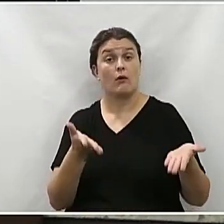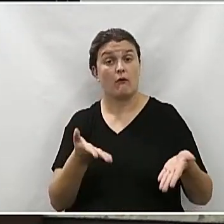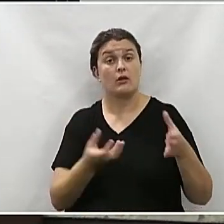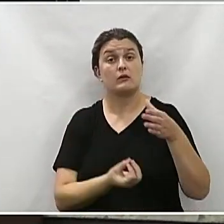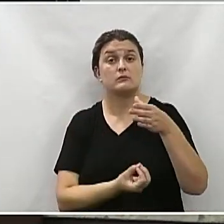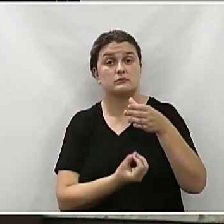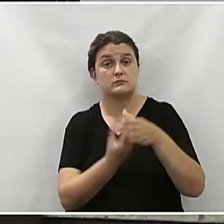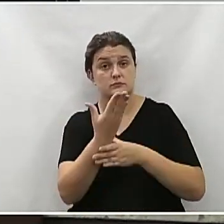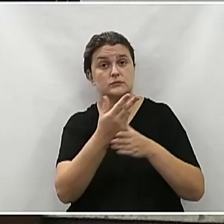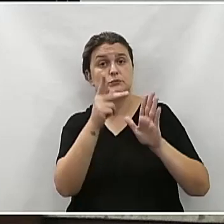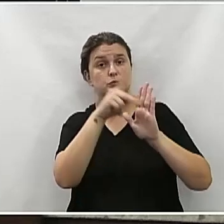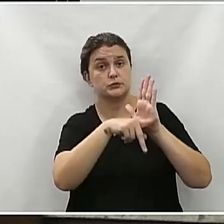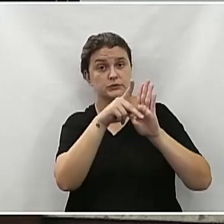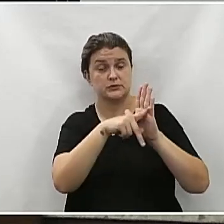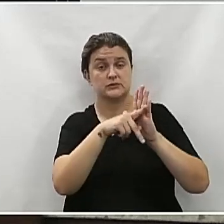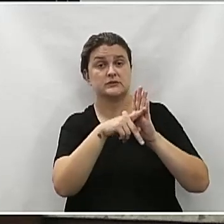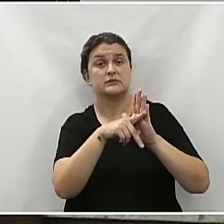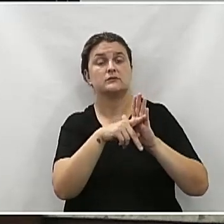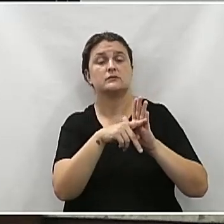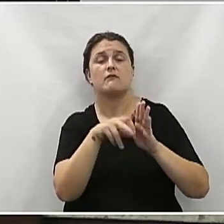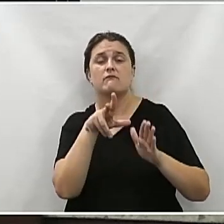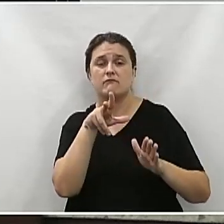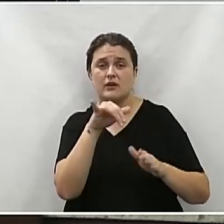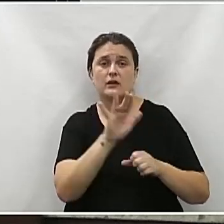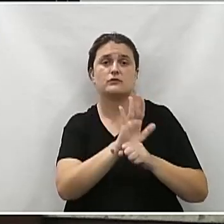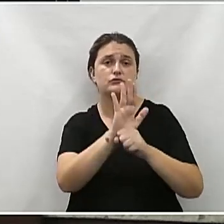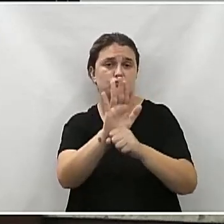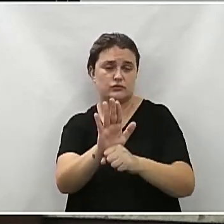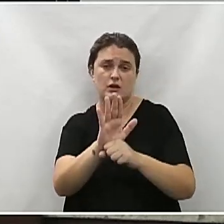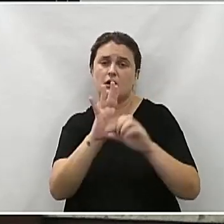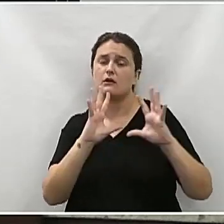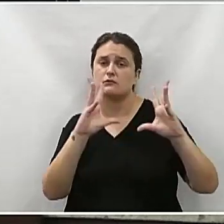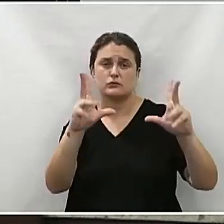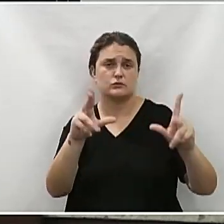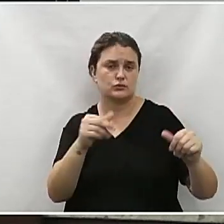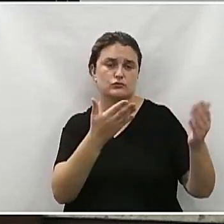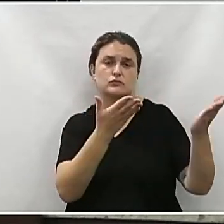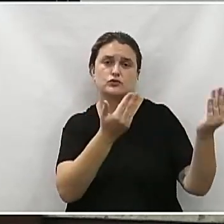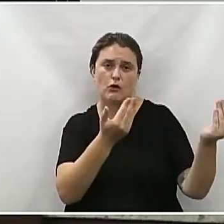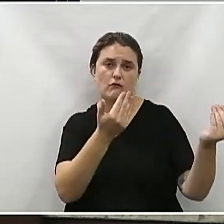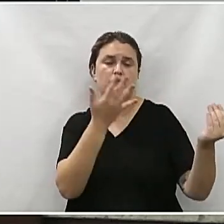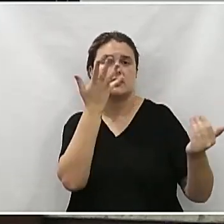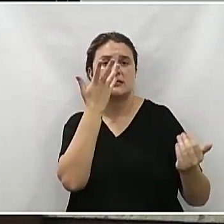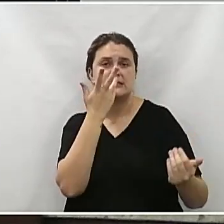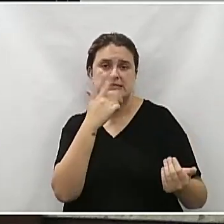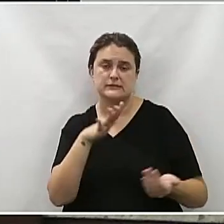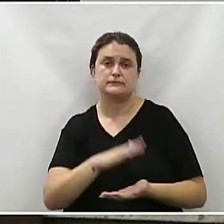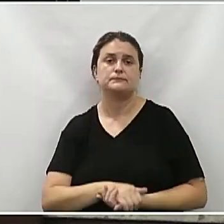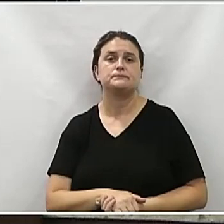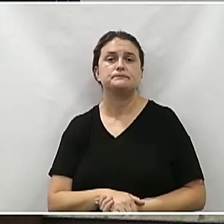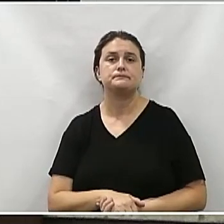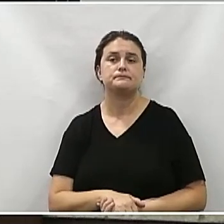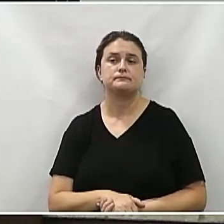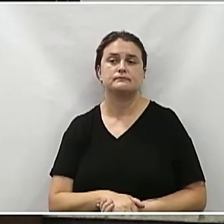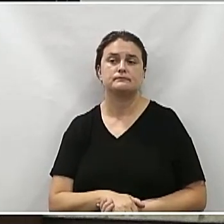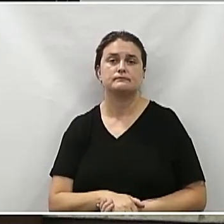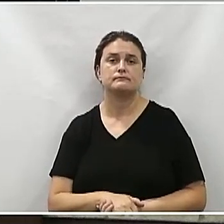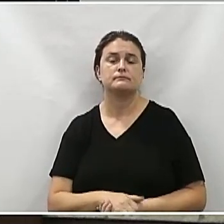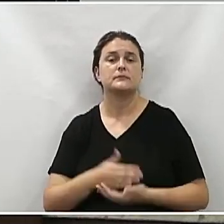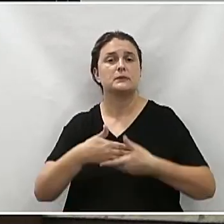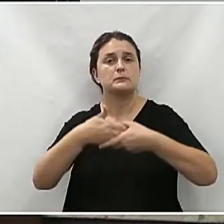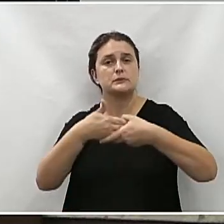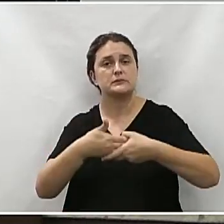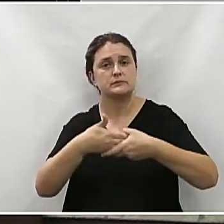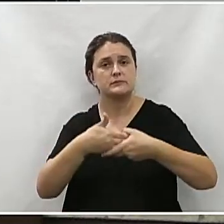do programa municipal tenho certeza que vai ajudar bastante aí os jovens e adolescentes quero